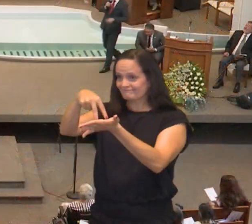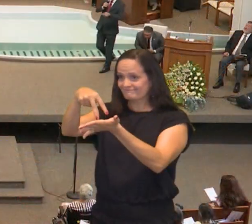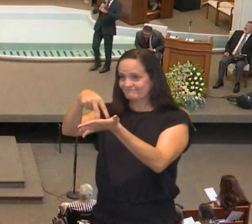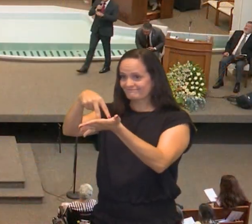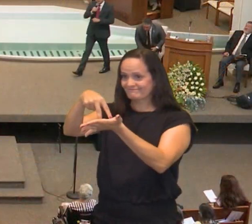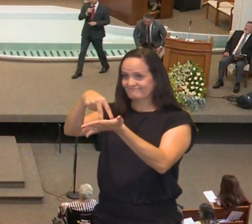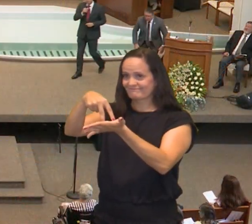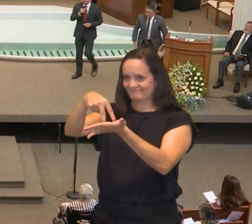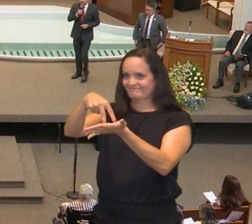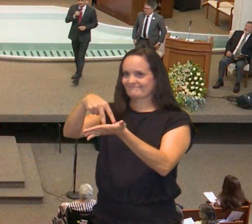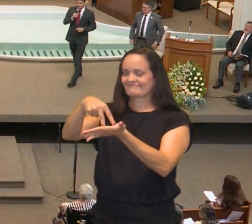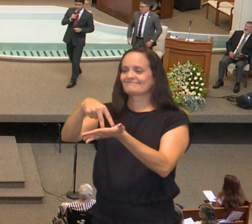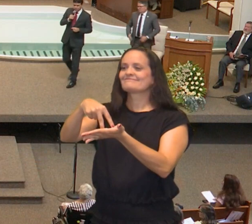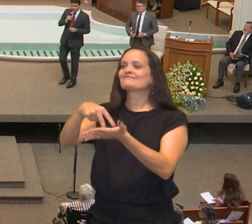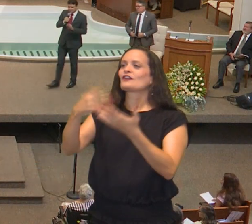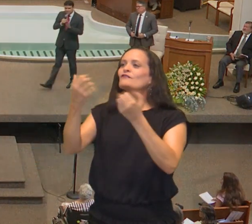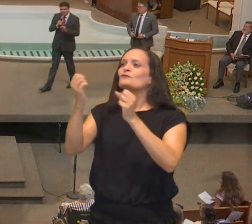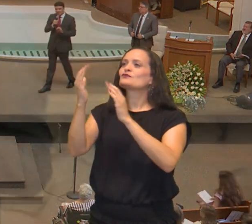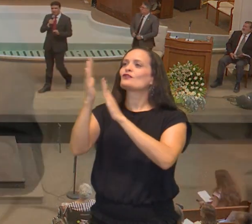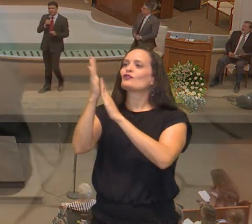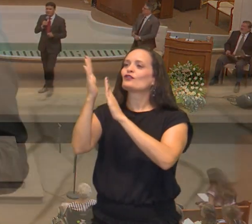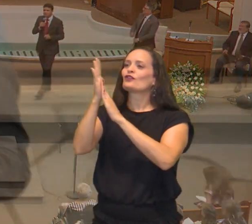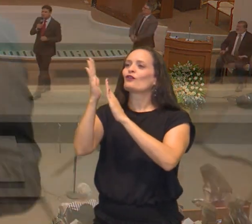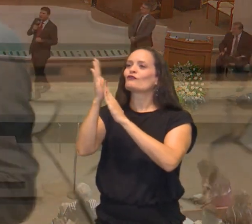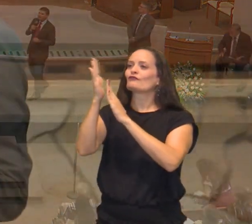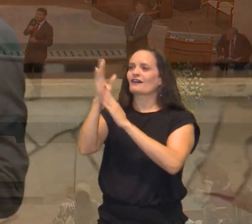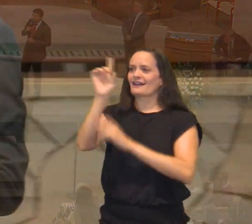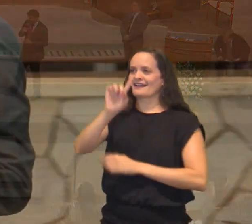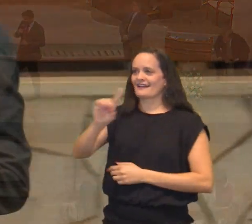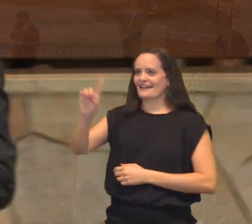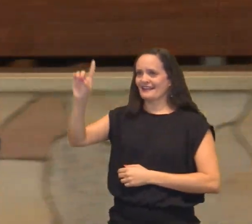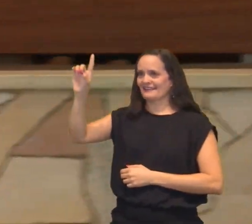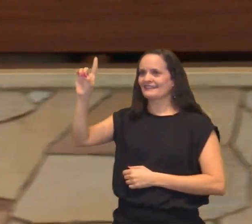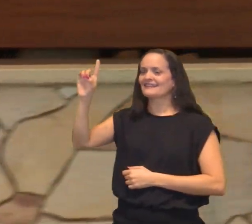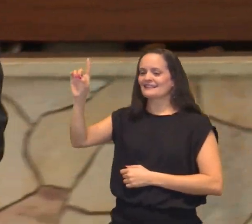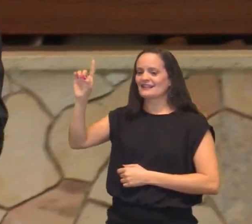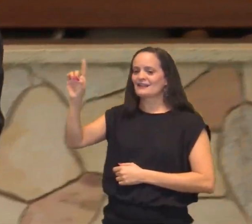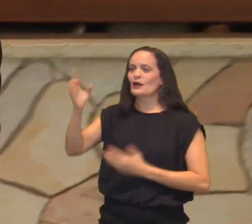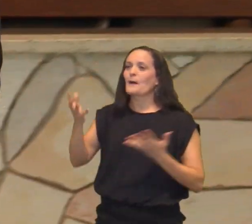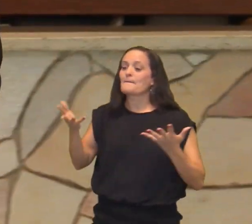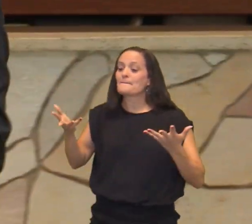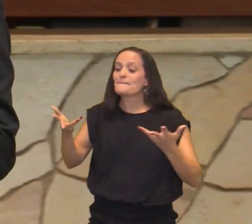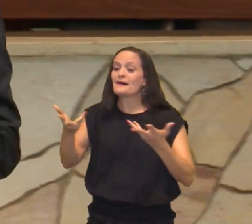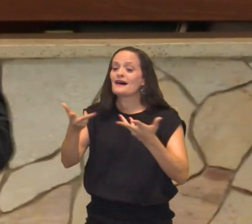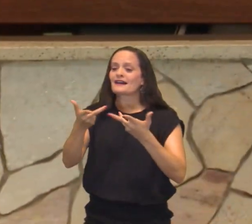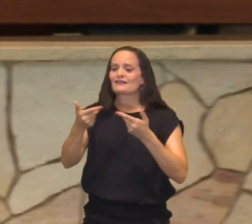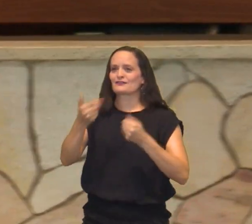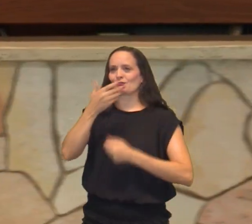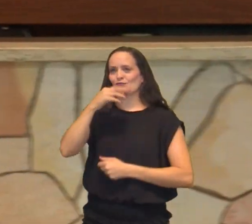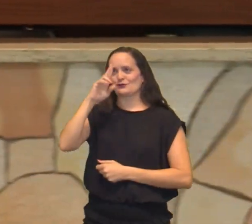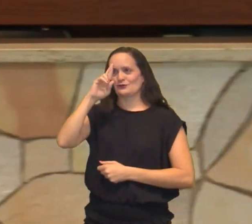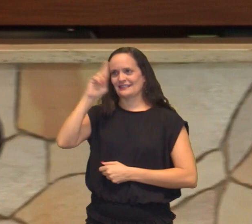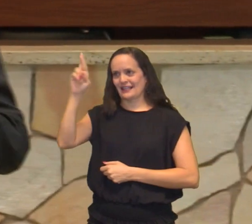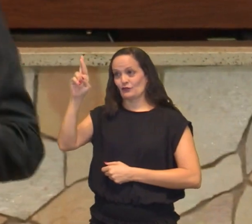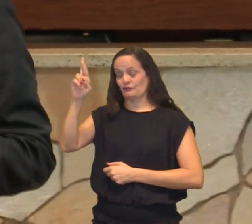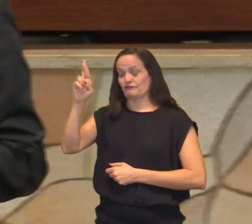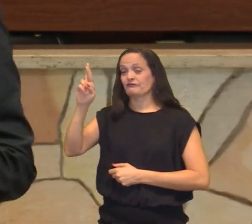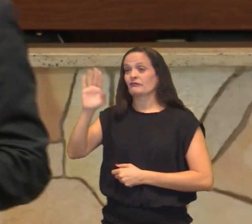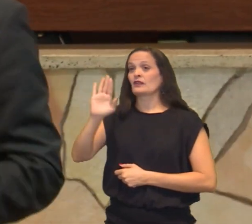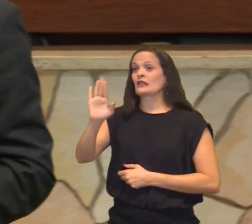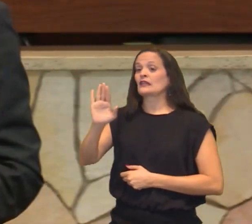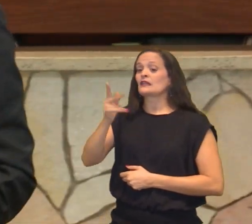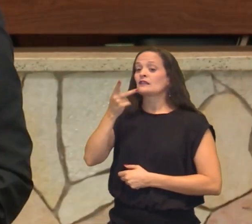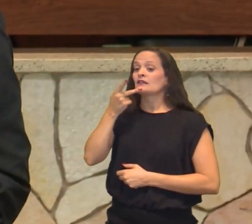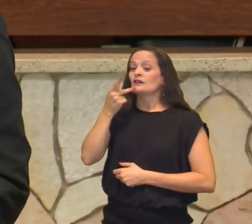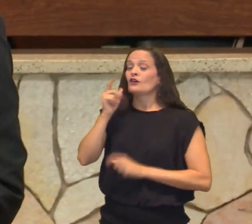E juntos nós vamos louvar a Deus, nós vamos cantar o cântico. Maravilhoso é Senhor. Quando o salmista diz, quão amáveis são os